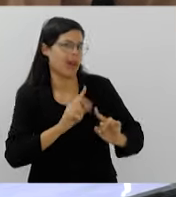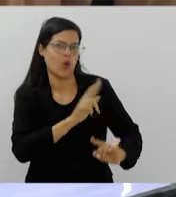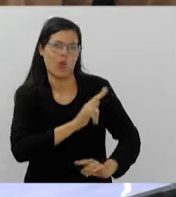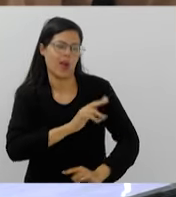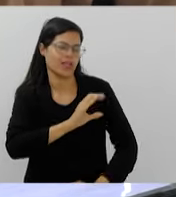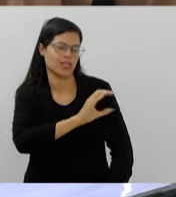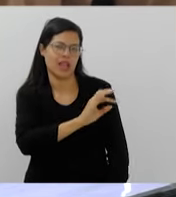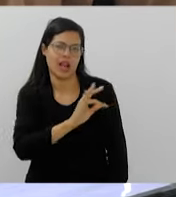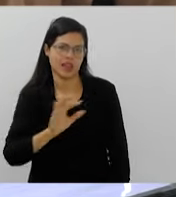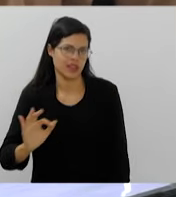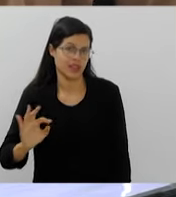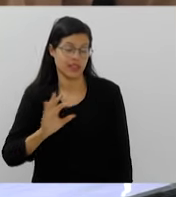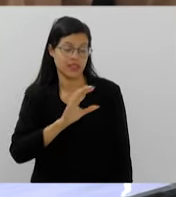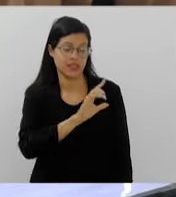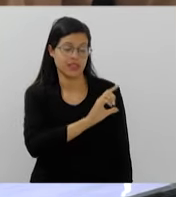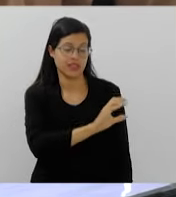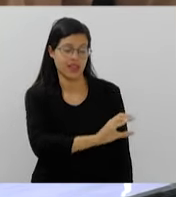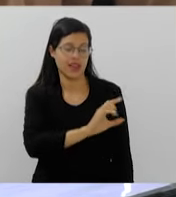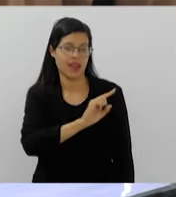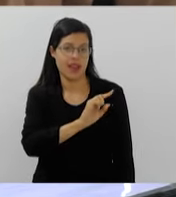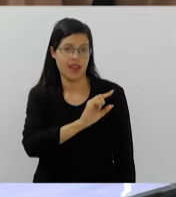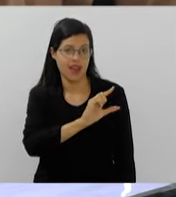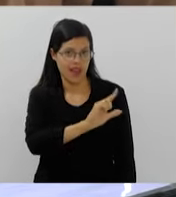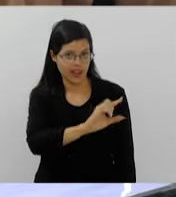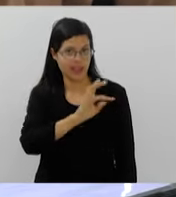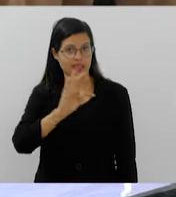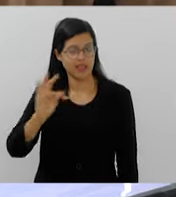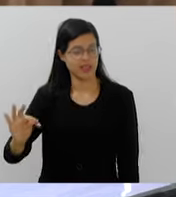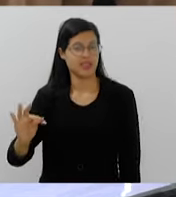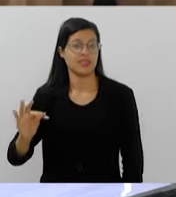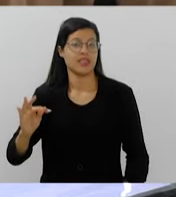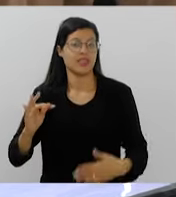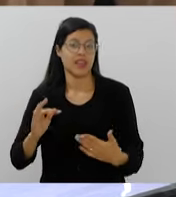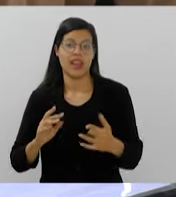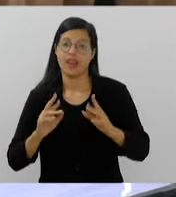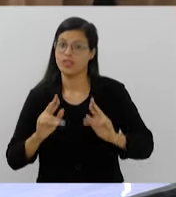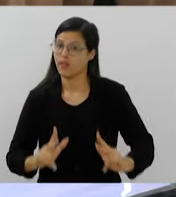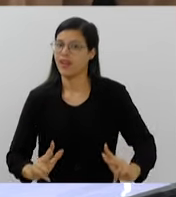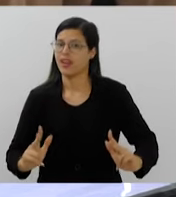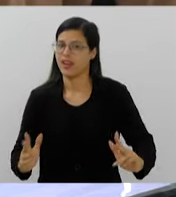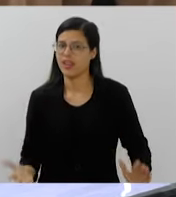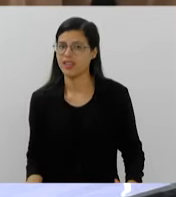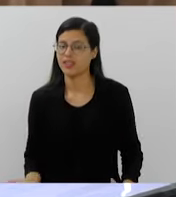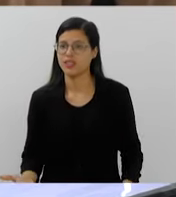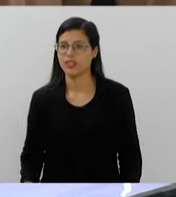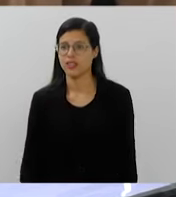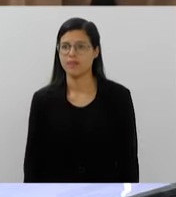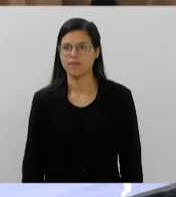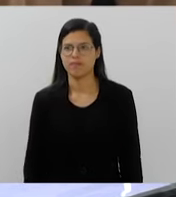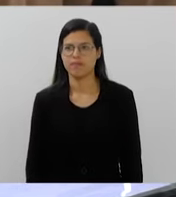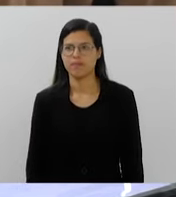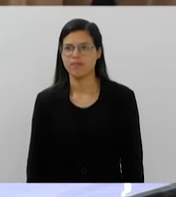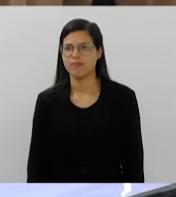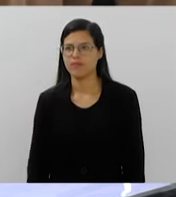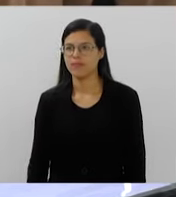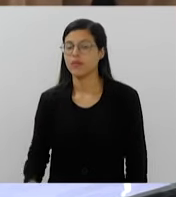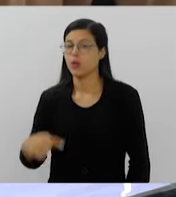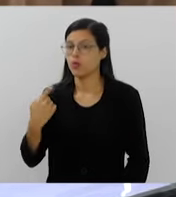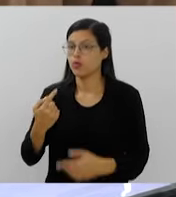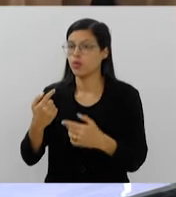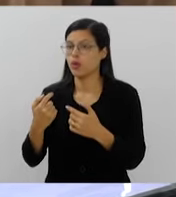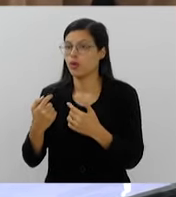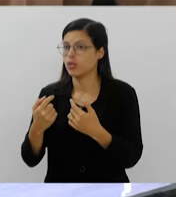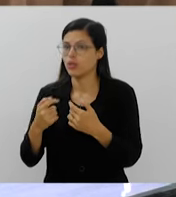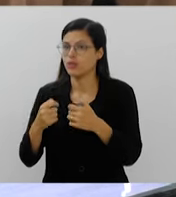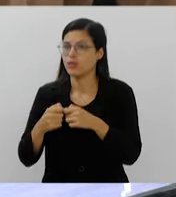mas. Seletista é quem está trabalhando sob o manto do que dispõe a CLT. Mas estatutário nós não somos, não, não apesar somos. De termos feito um não concurso somos. Público, não que